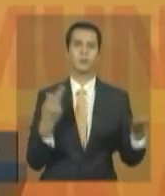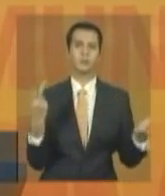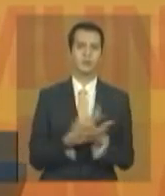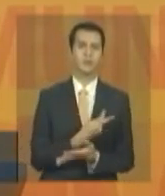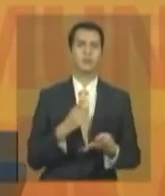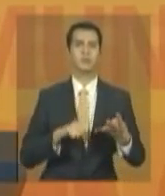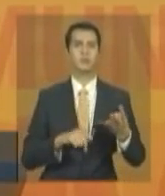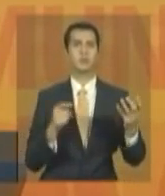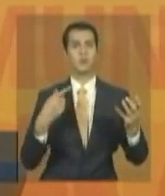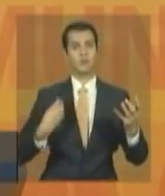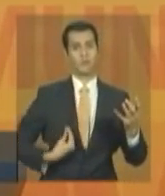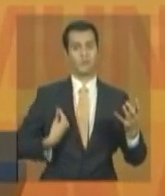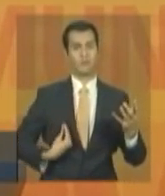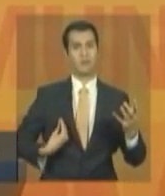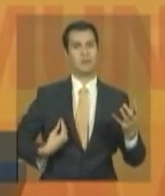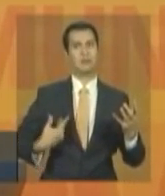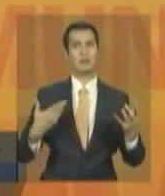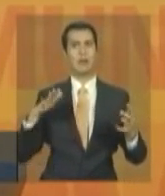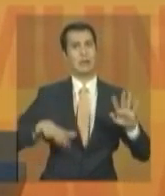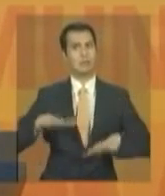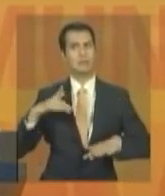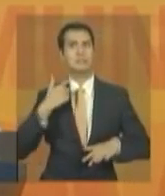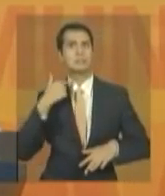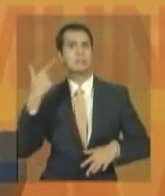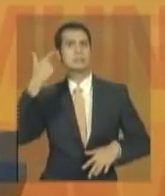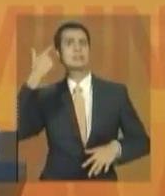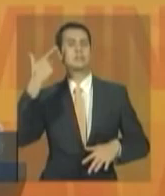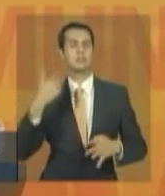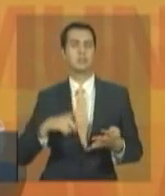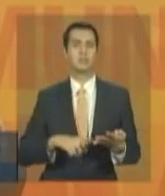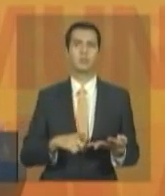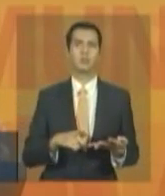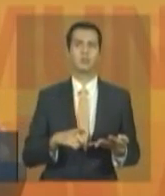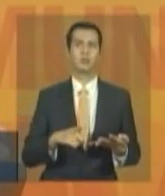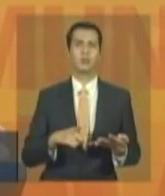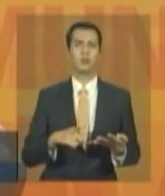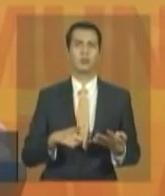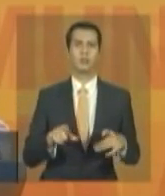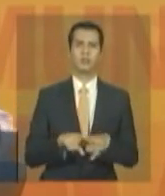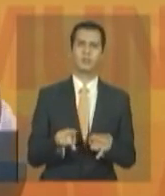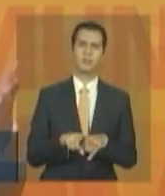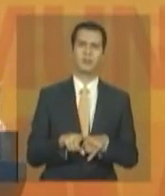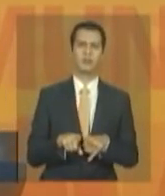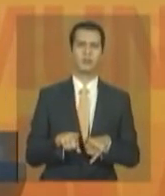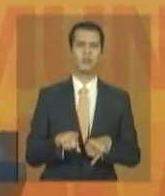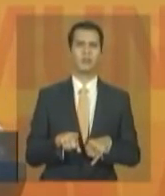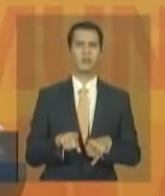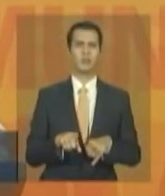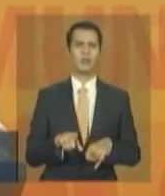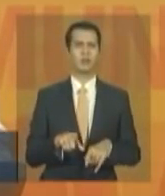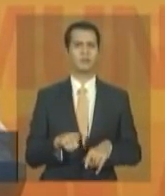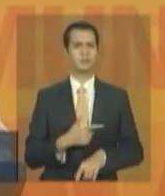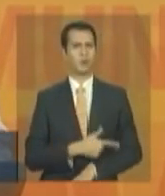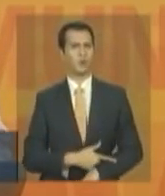sua vida em risco, tenham comportamentos que afetam